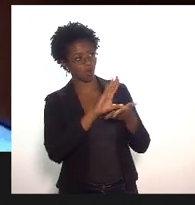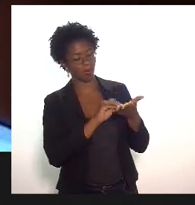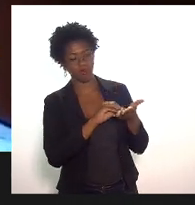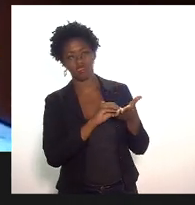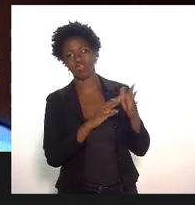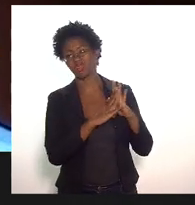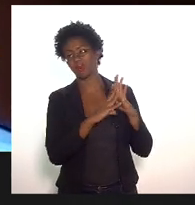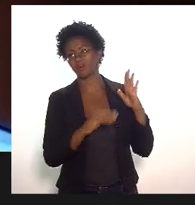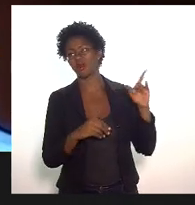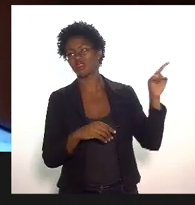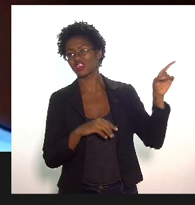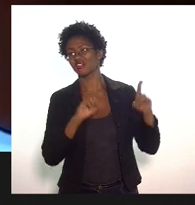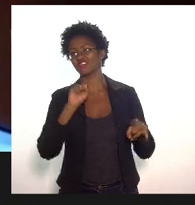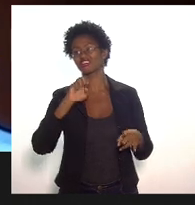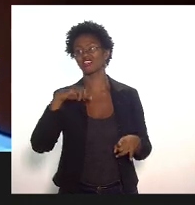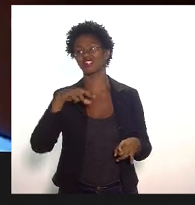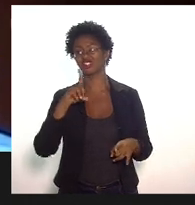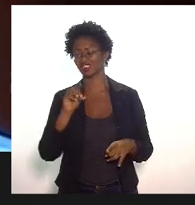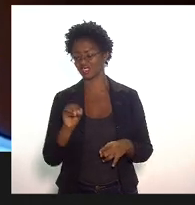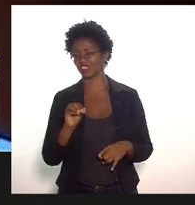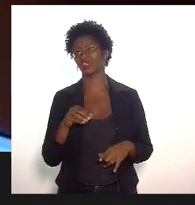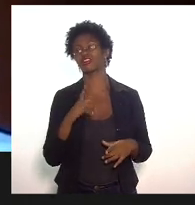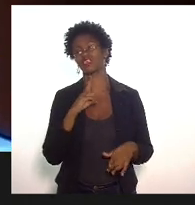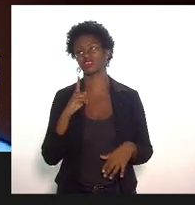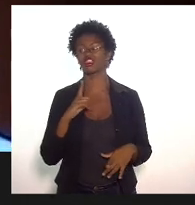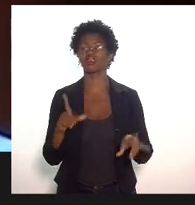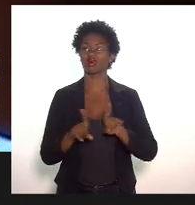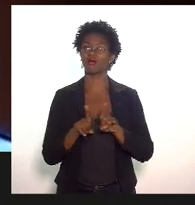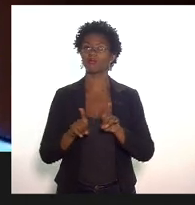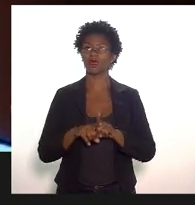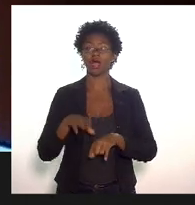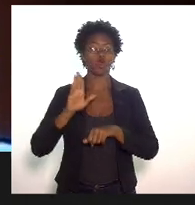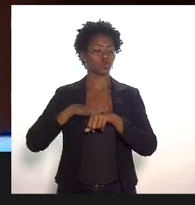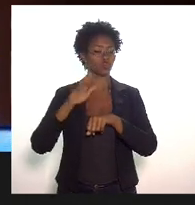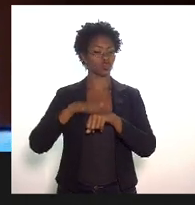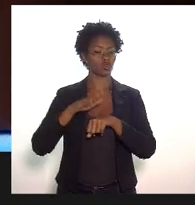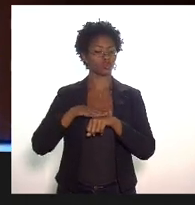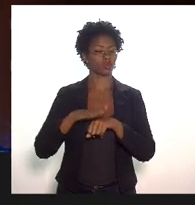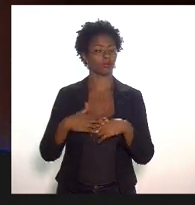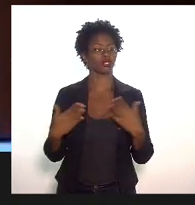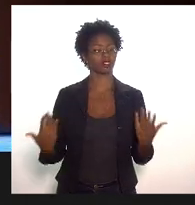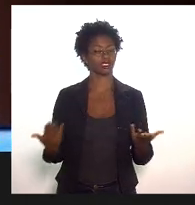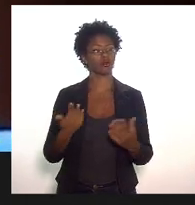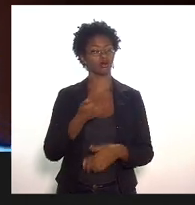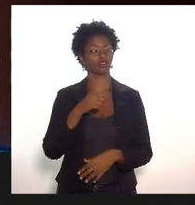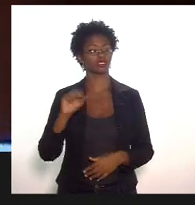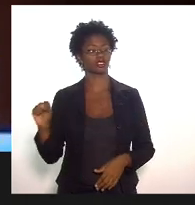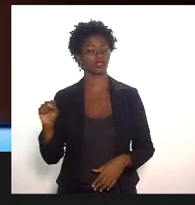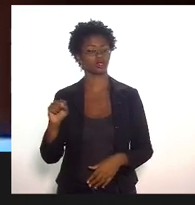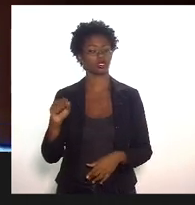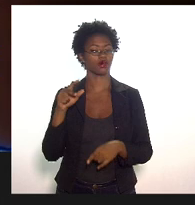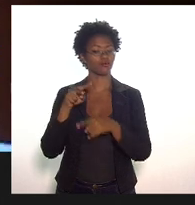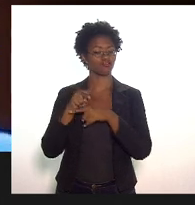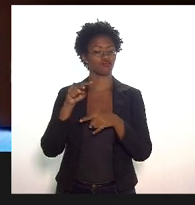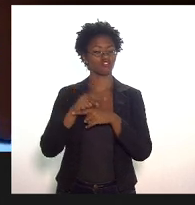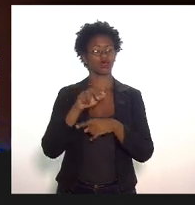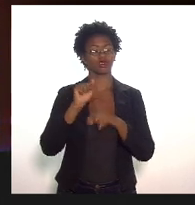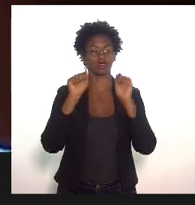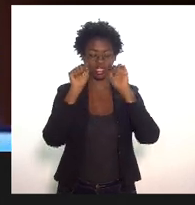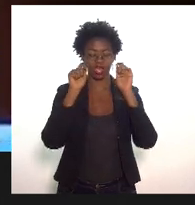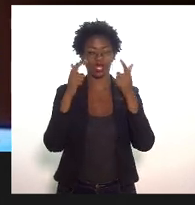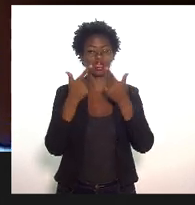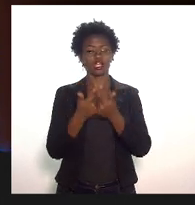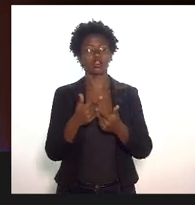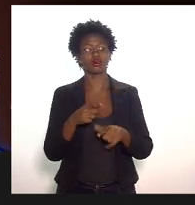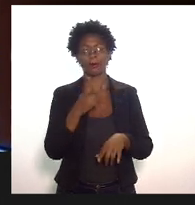O coordenador da assessoria tem mandato, enfim, para ter uma margem de autonomia. E a assessoria fiscal da Alerge nos tem munido com vários